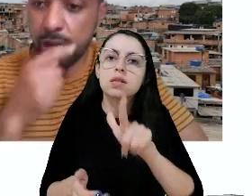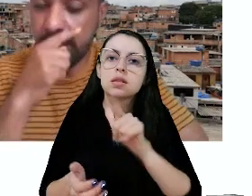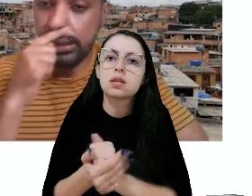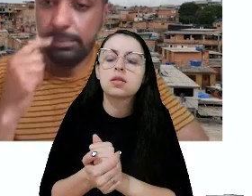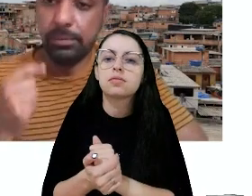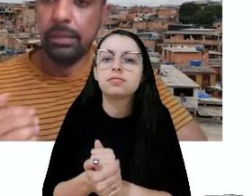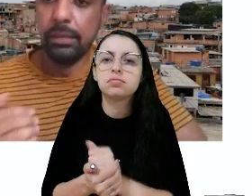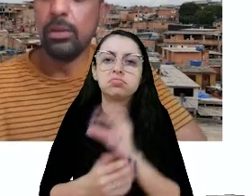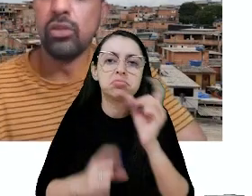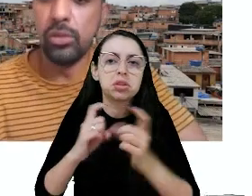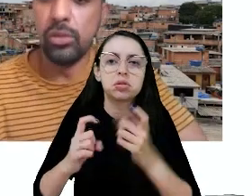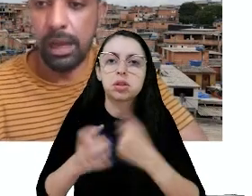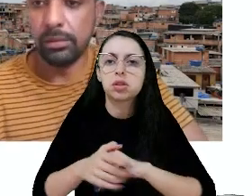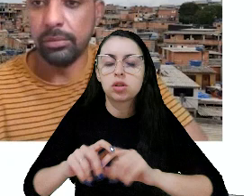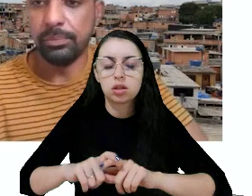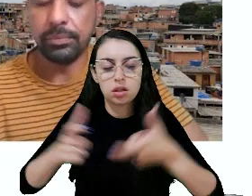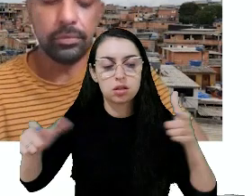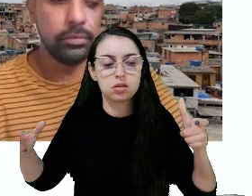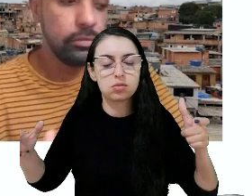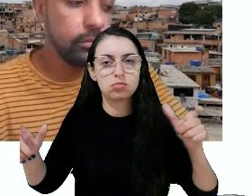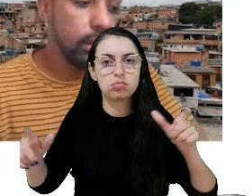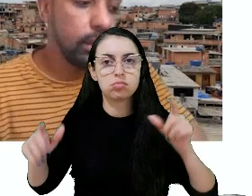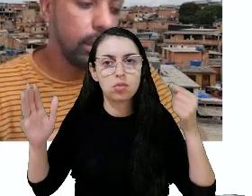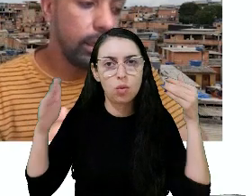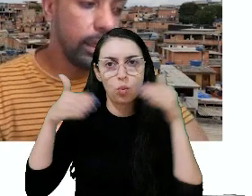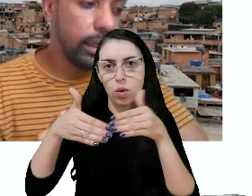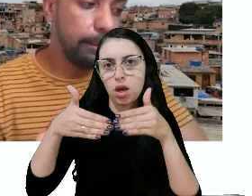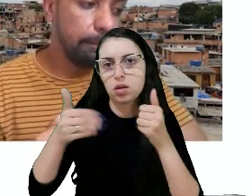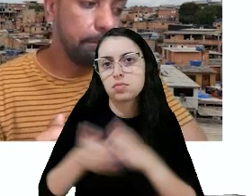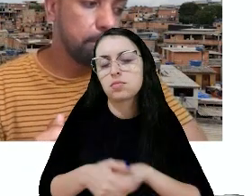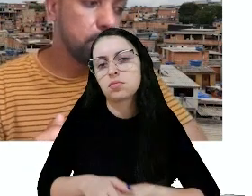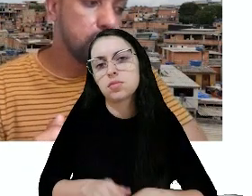pôs metodologia e ampliou seu impacto.